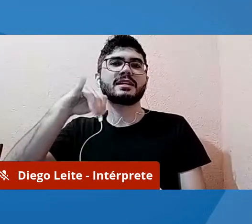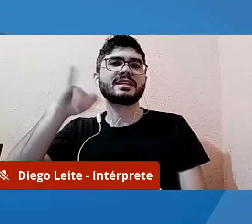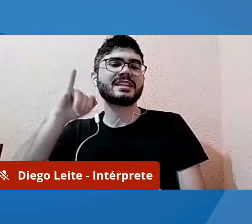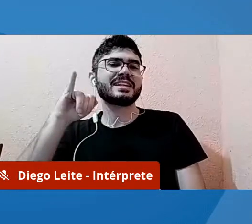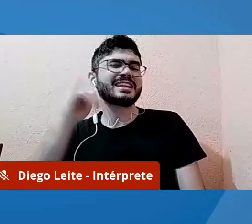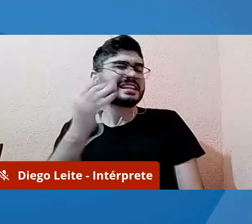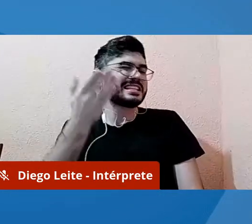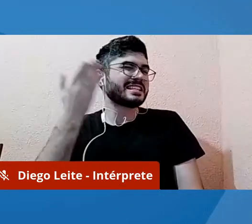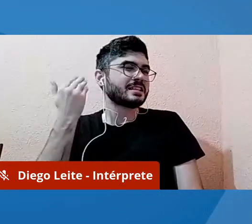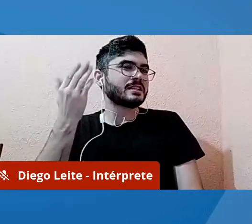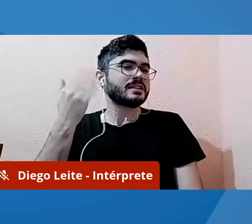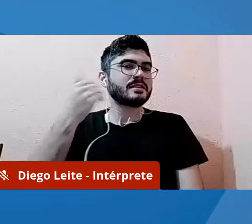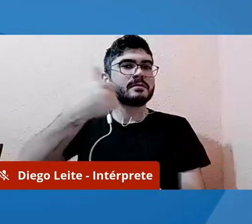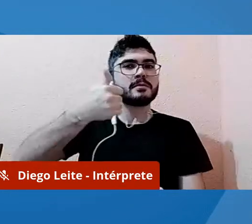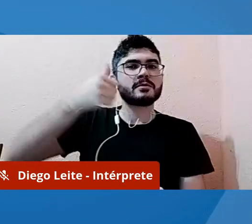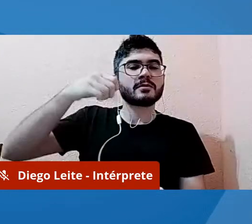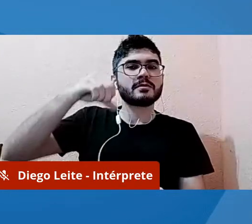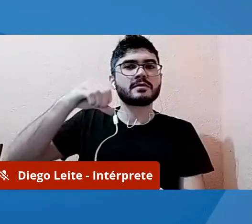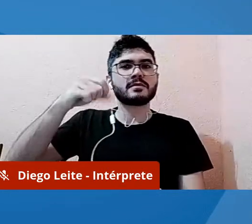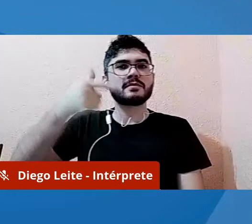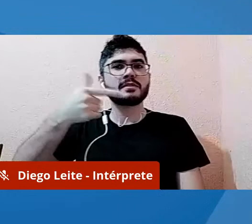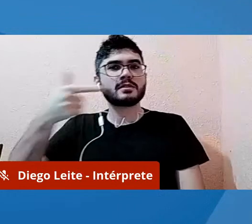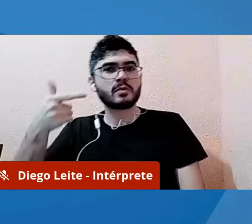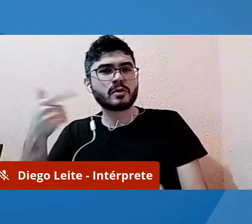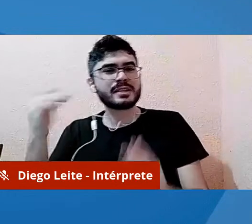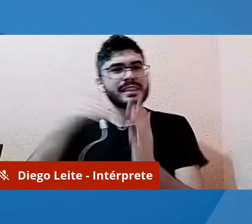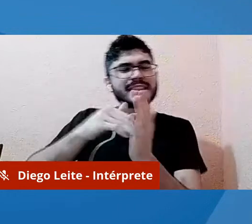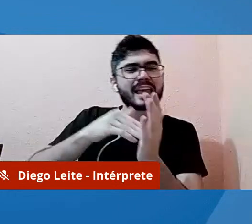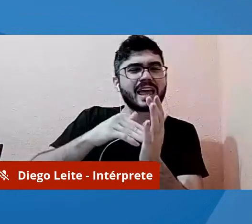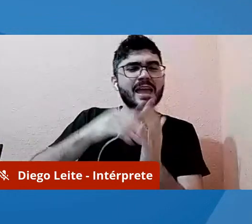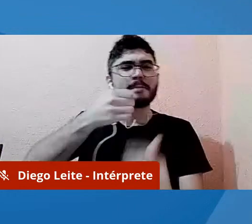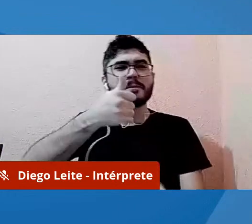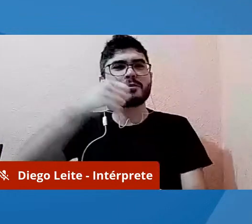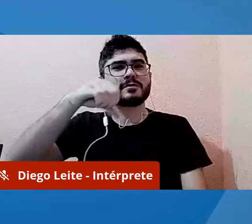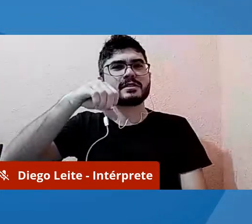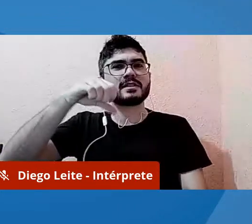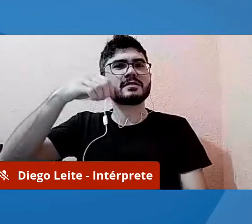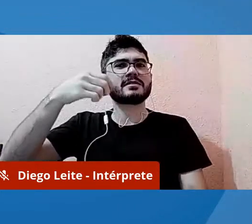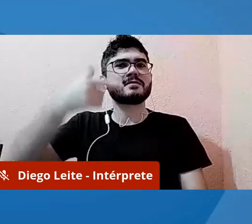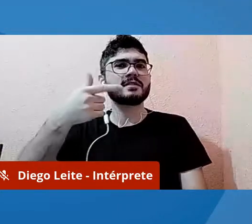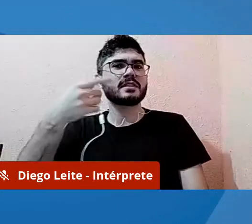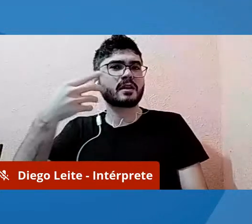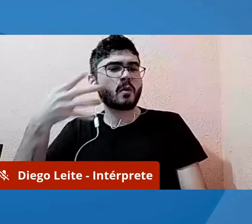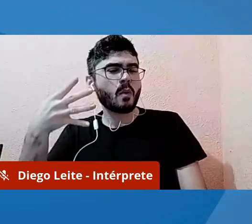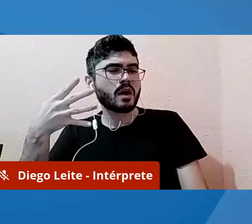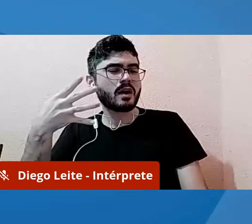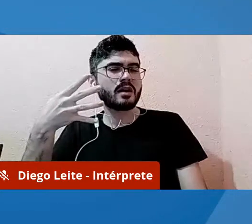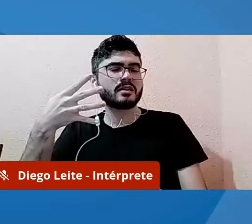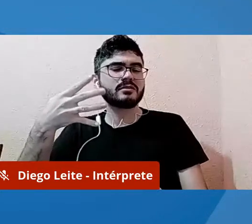Mussolini, entre 1922 e 1924, mantinha uma certa